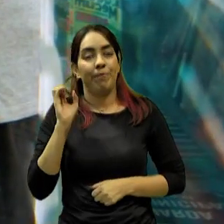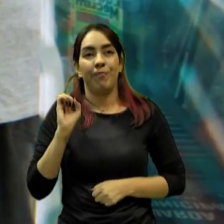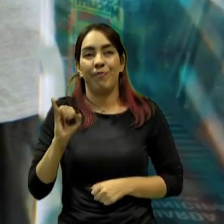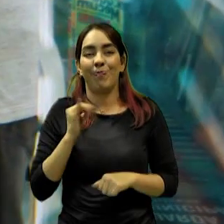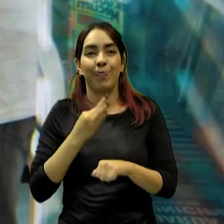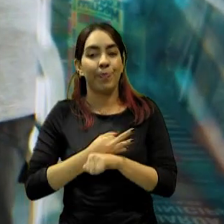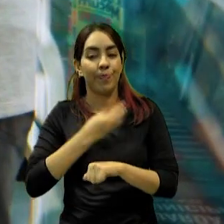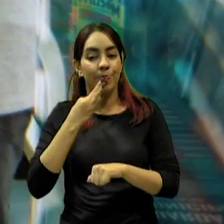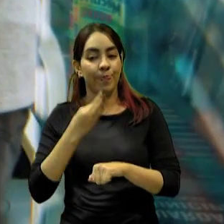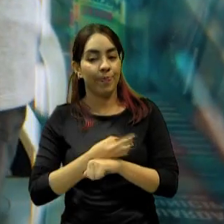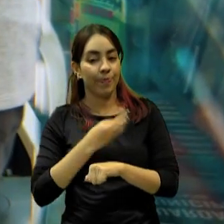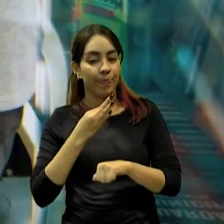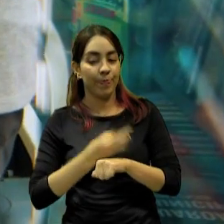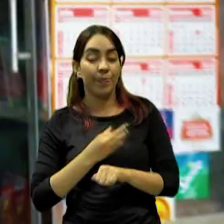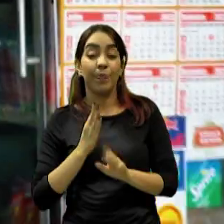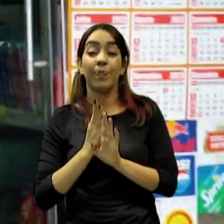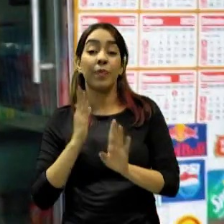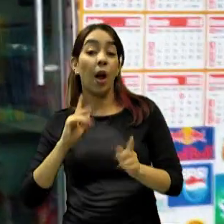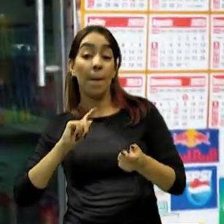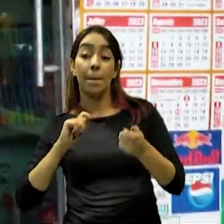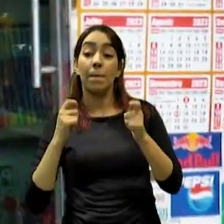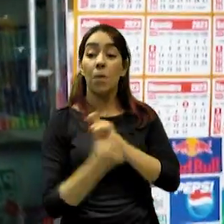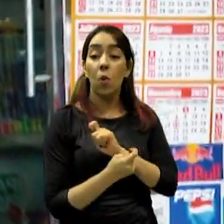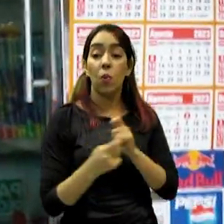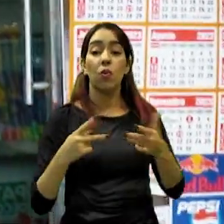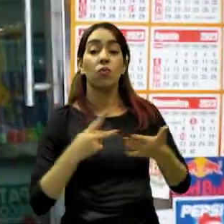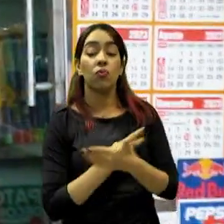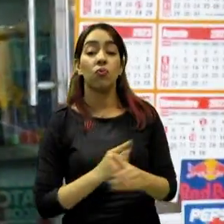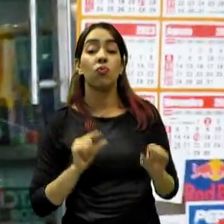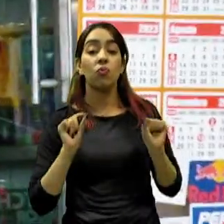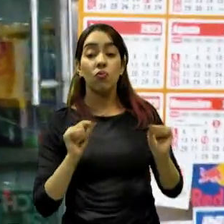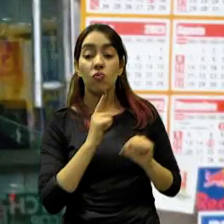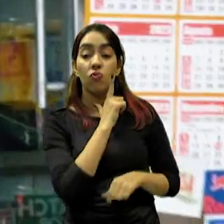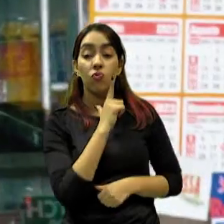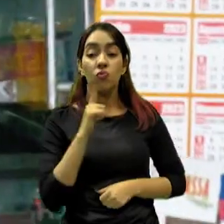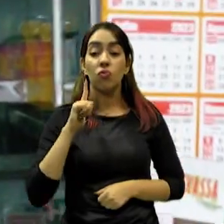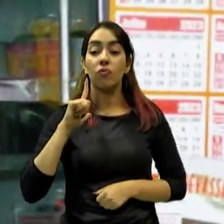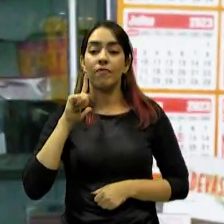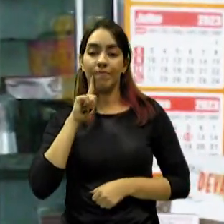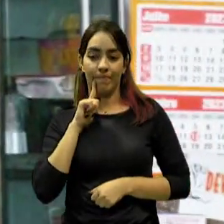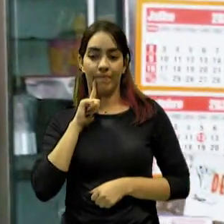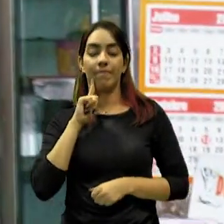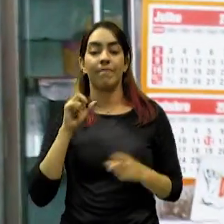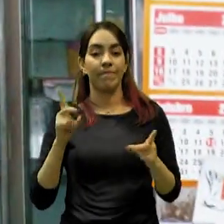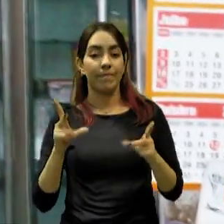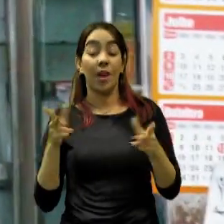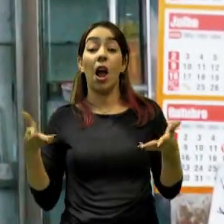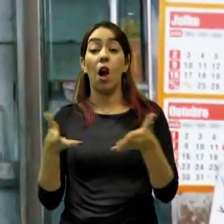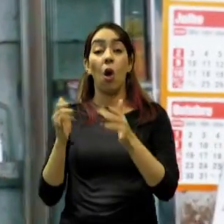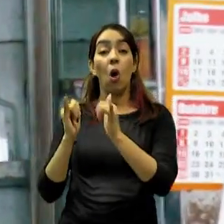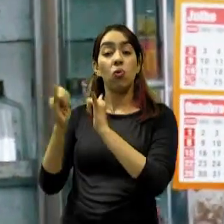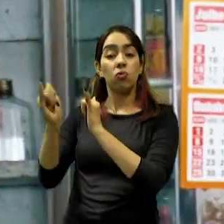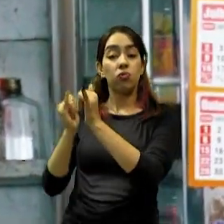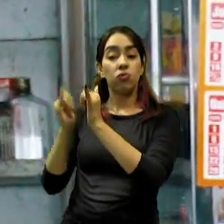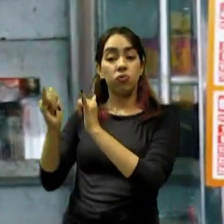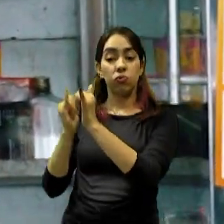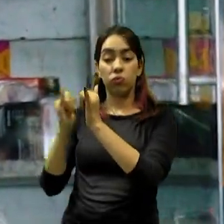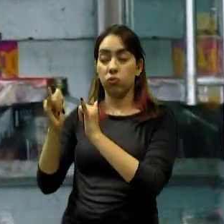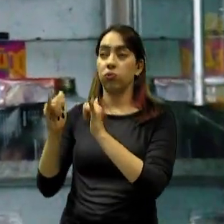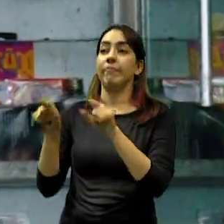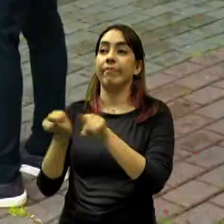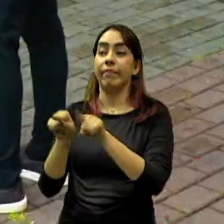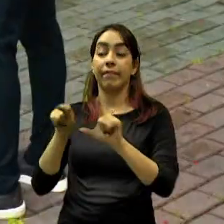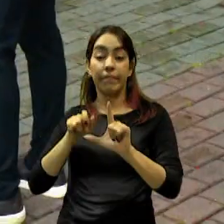acontecendo é que muitas estão se transformando em lanchonete. O futuro vai ser, eu acho que cada vez mais digital, né? E menos